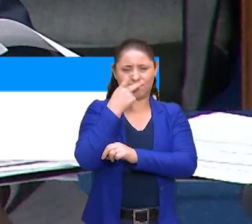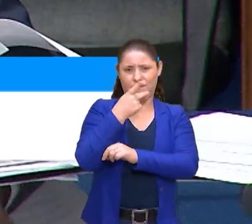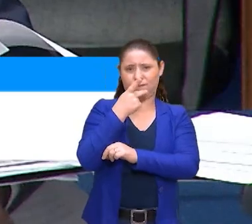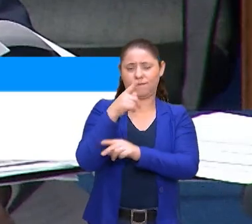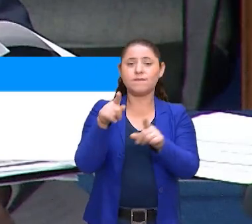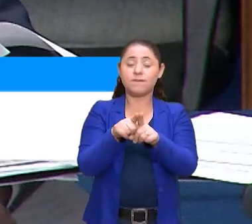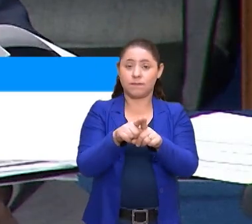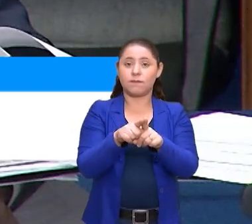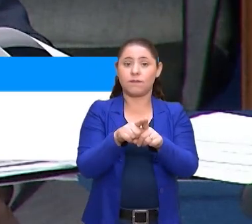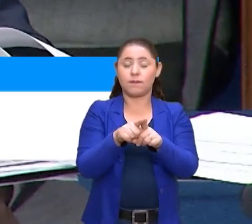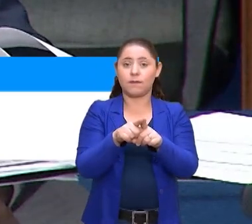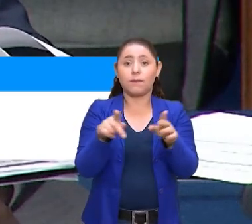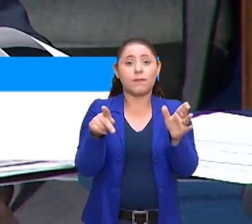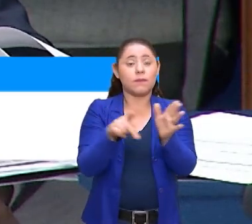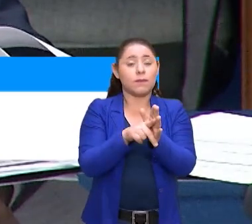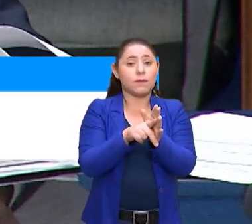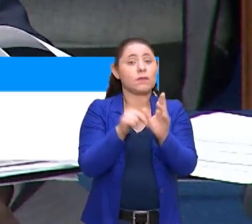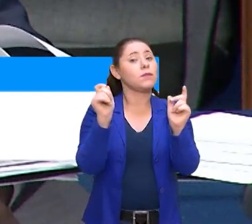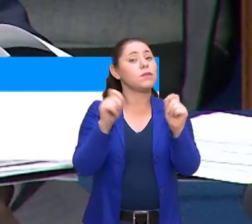distúrbio.